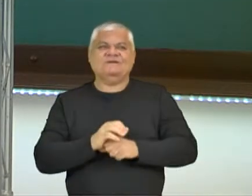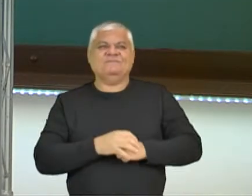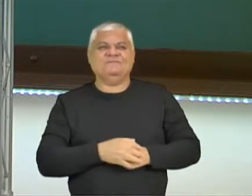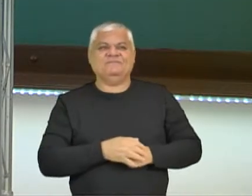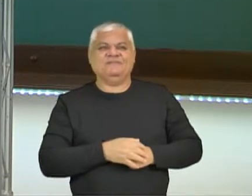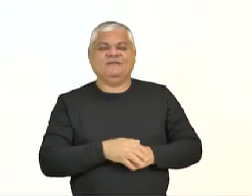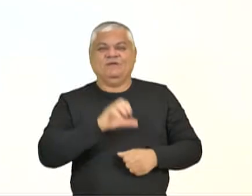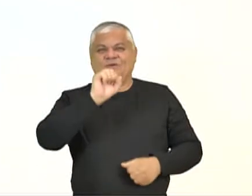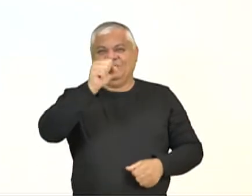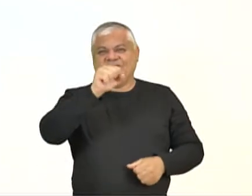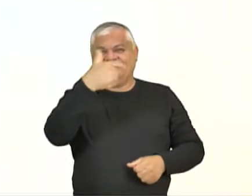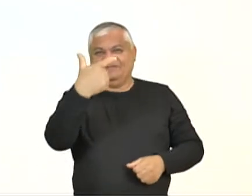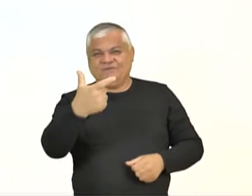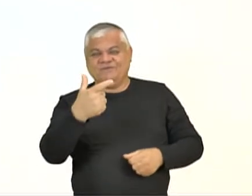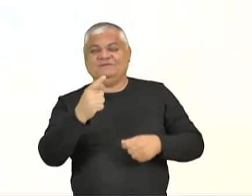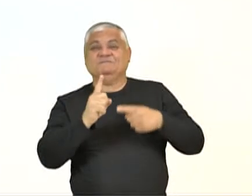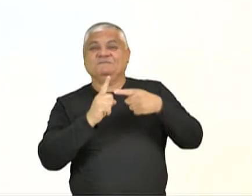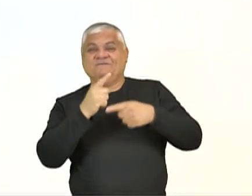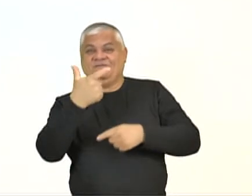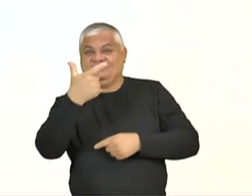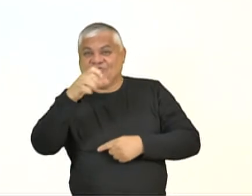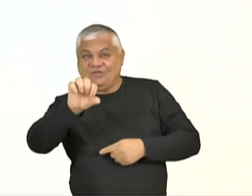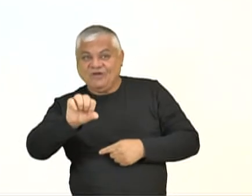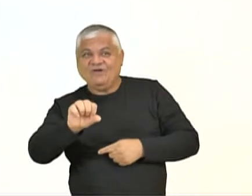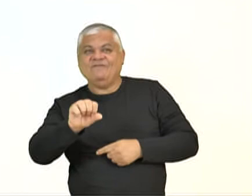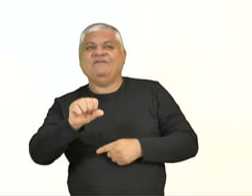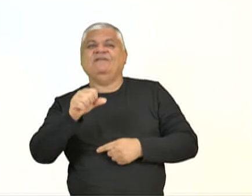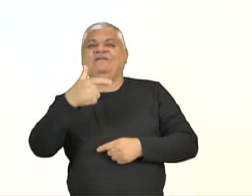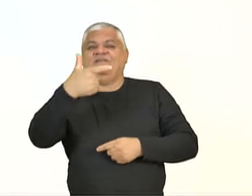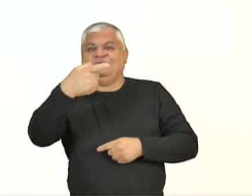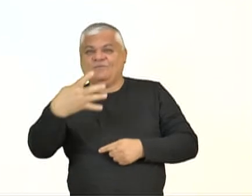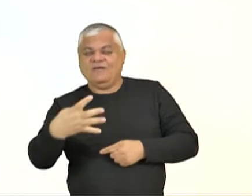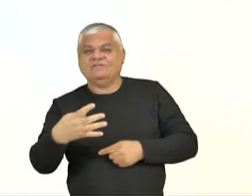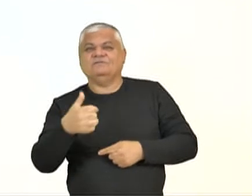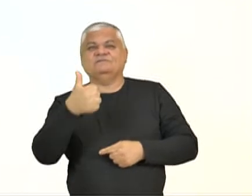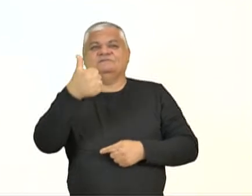ó. 82 com 29 com 24.